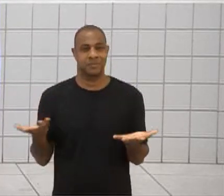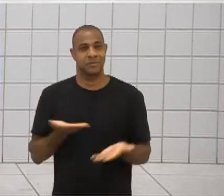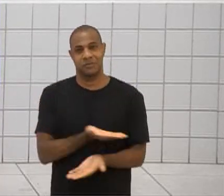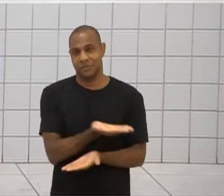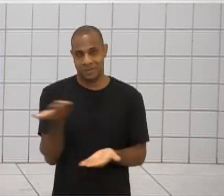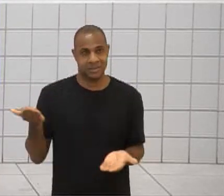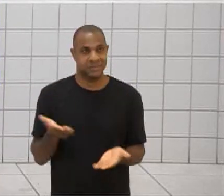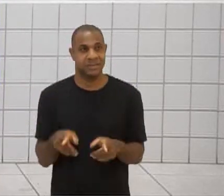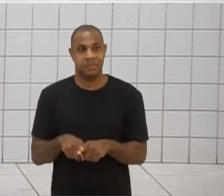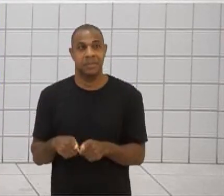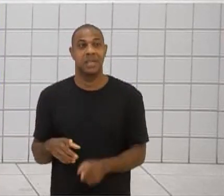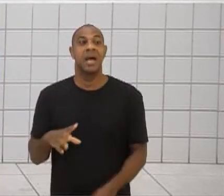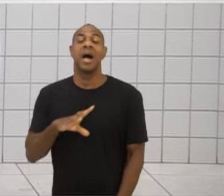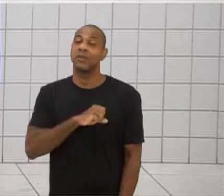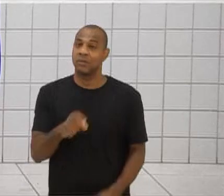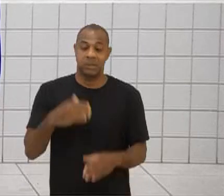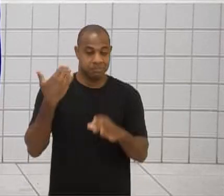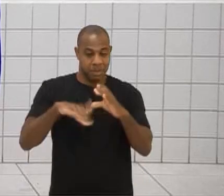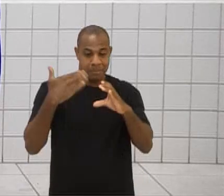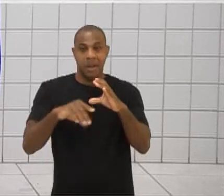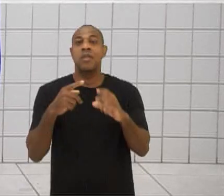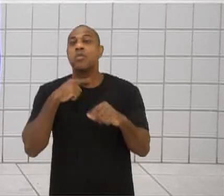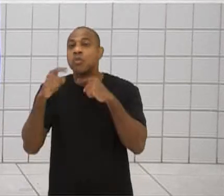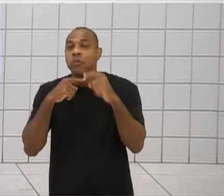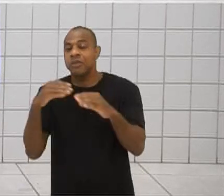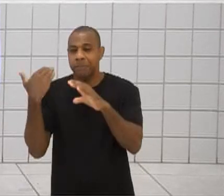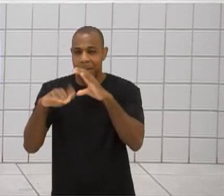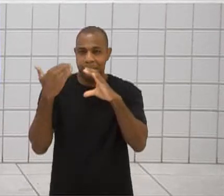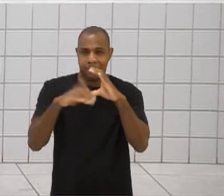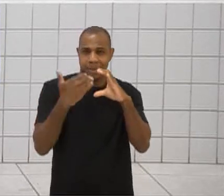todos vocês. E adorei que vocês mandaram dúvidas